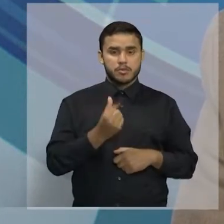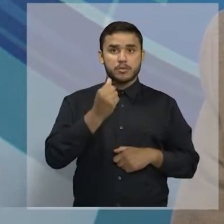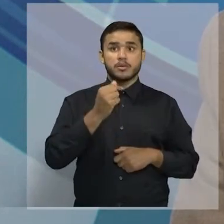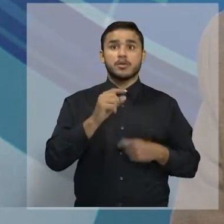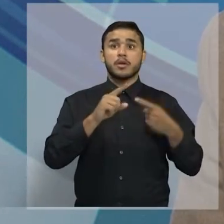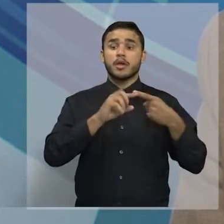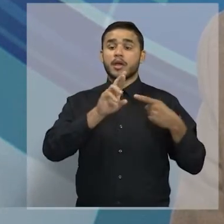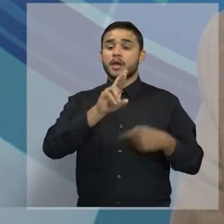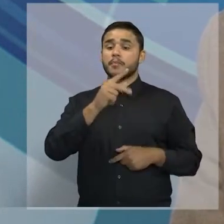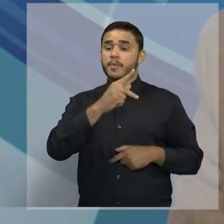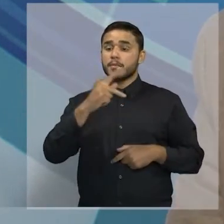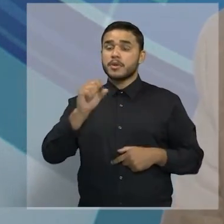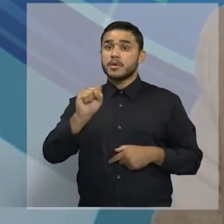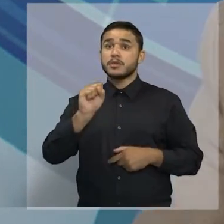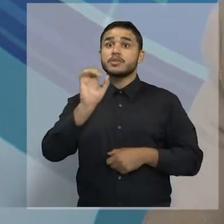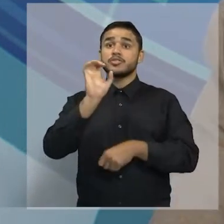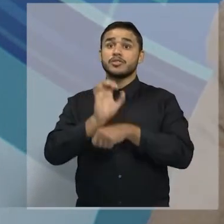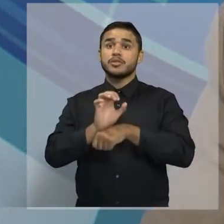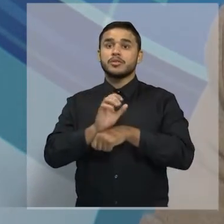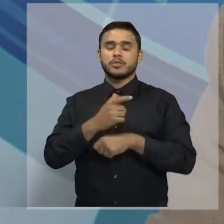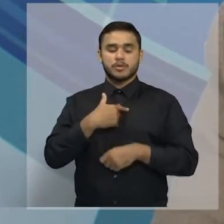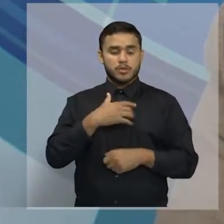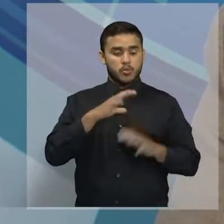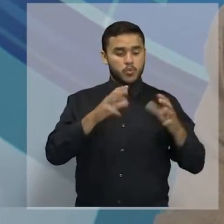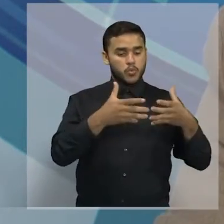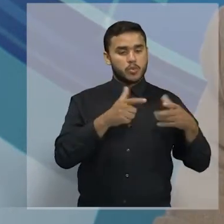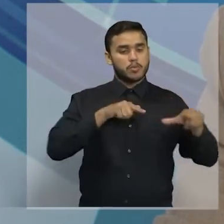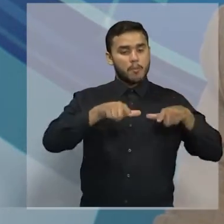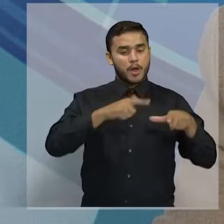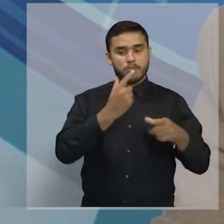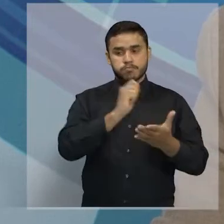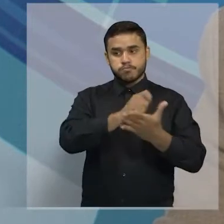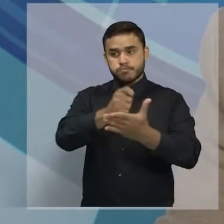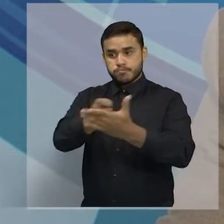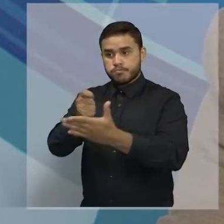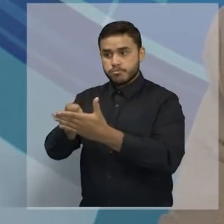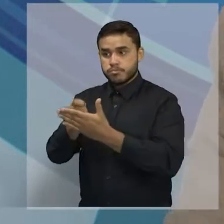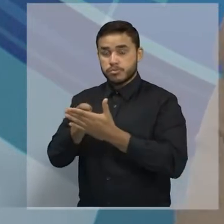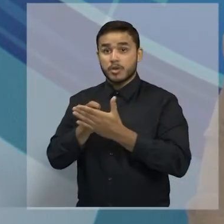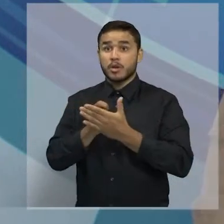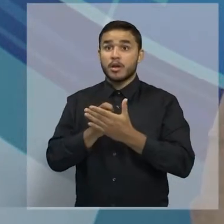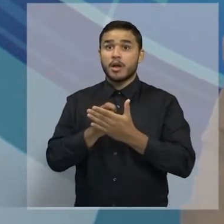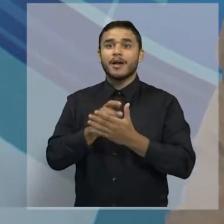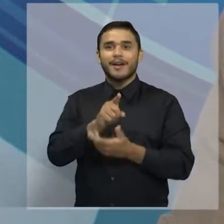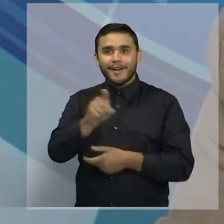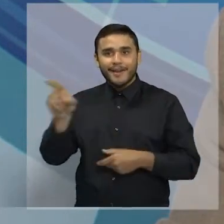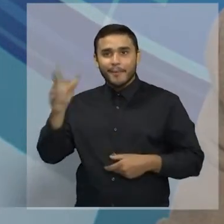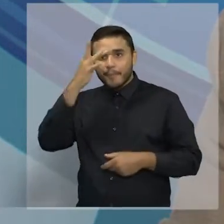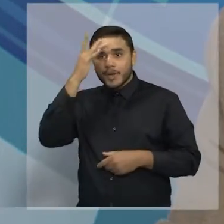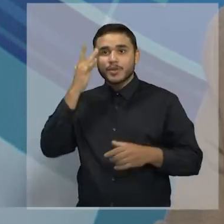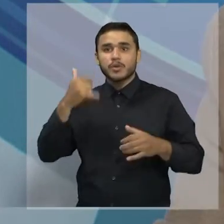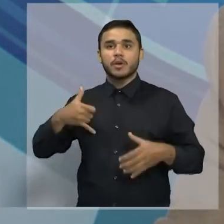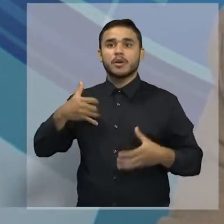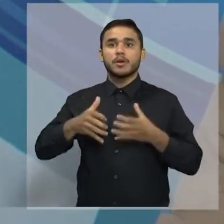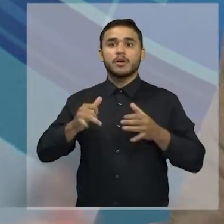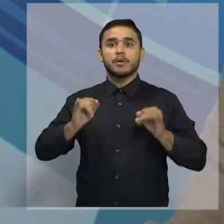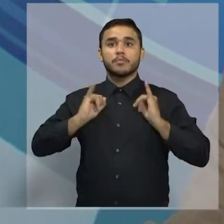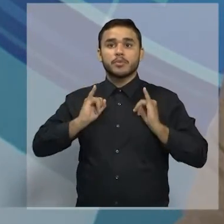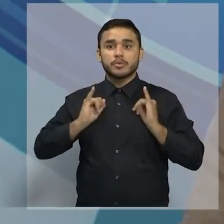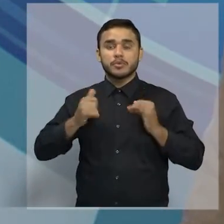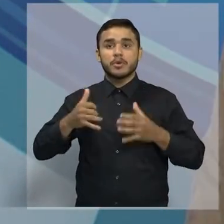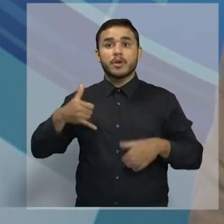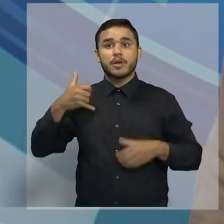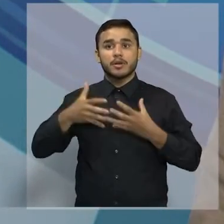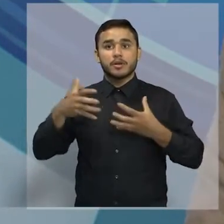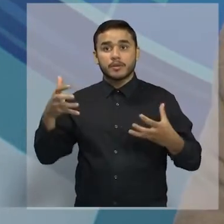é o RPPS estadual, é de contribuições entre gerações. A partir de 2014, nós fizemos essa agregação. Que isso